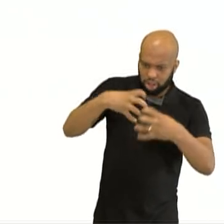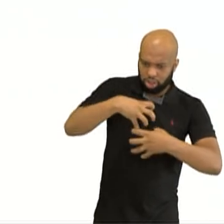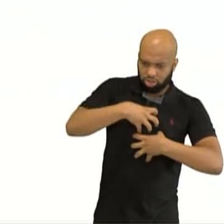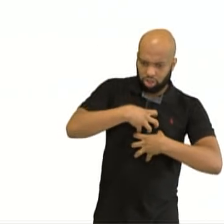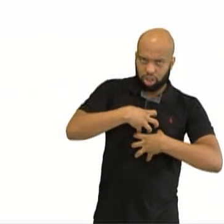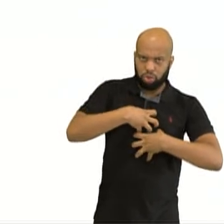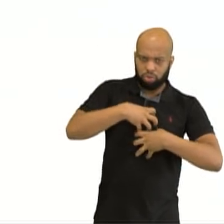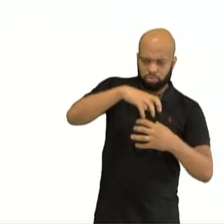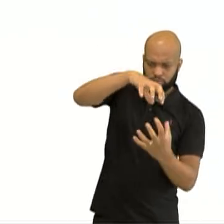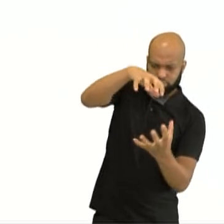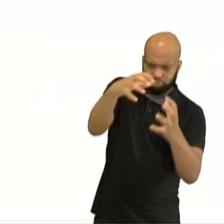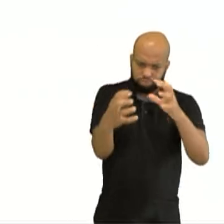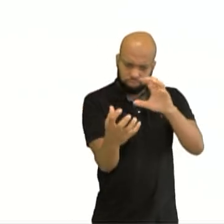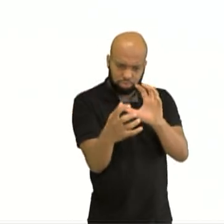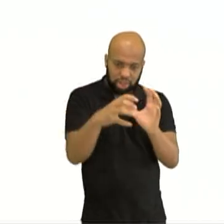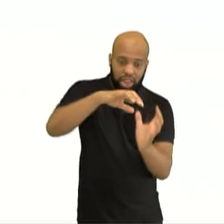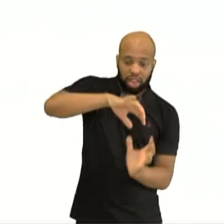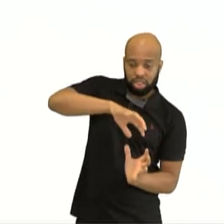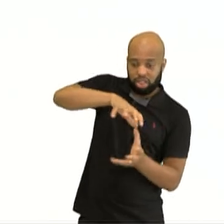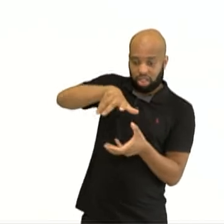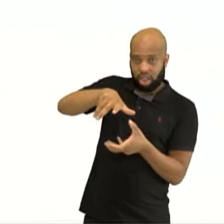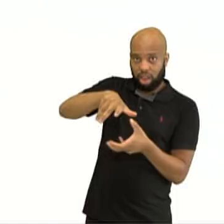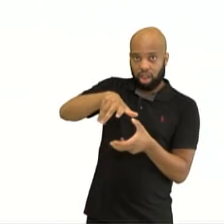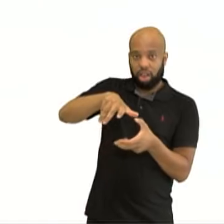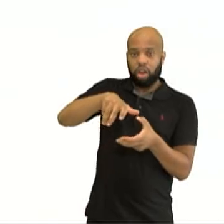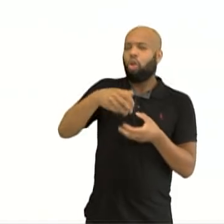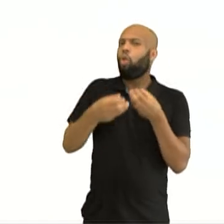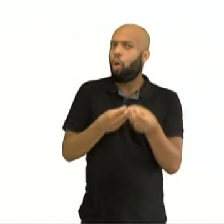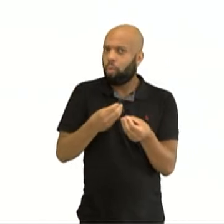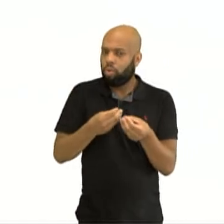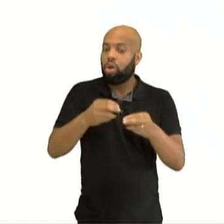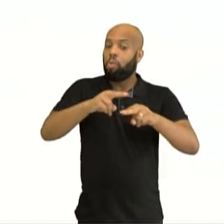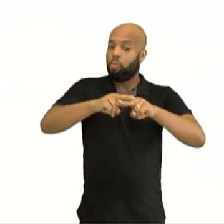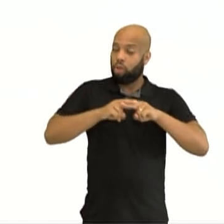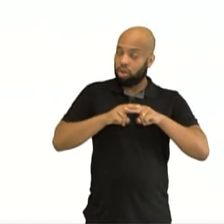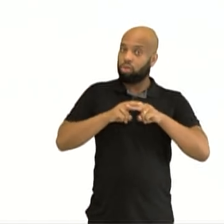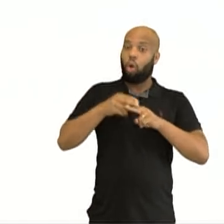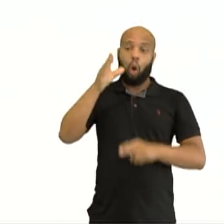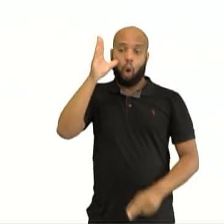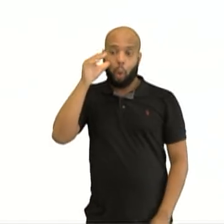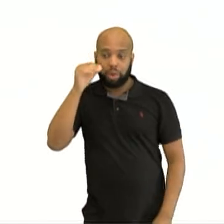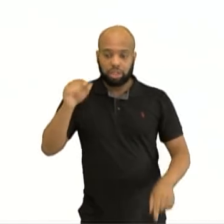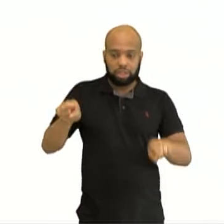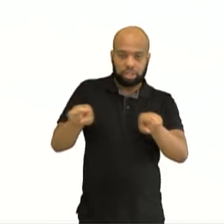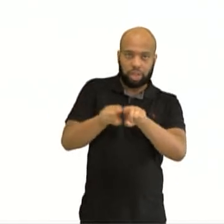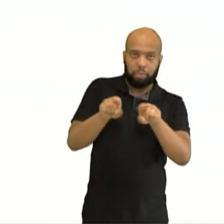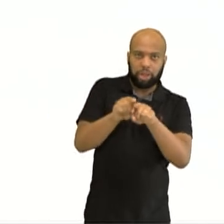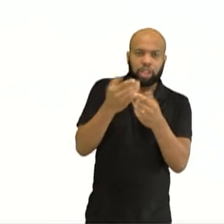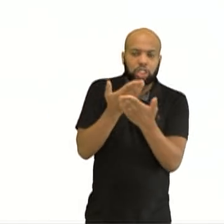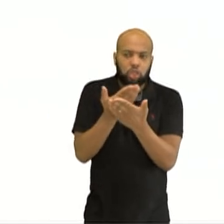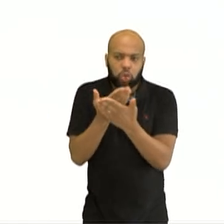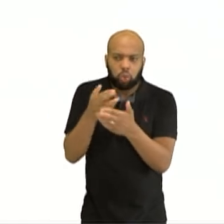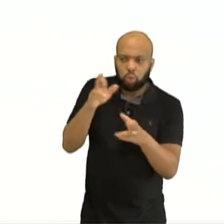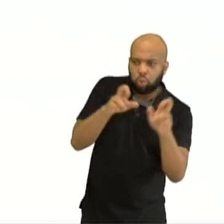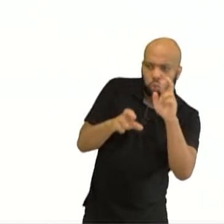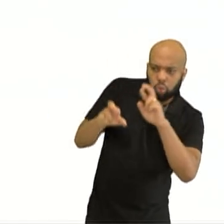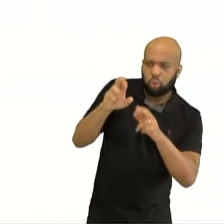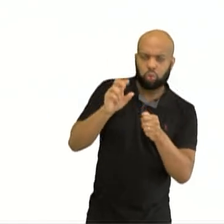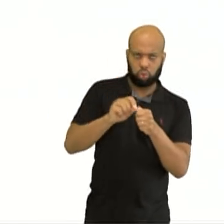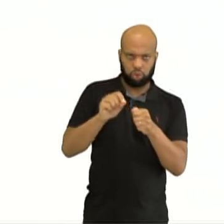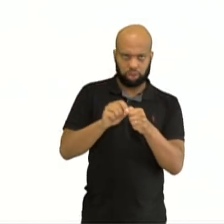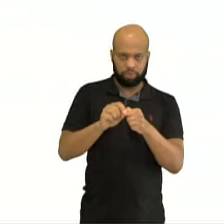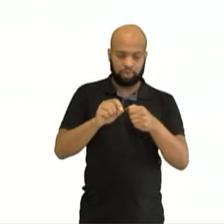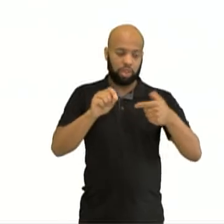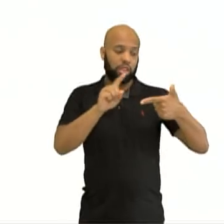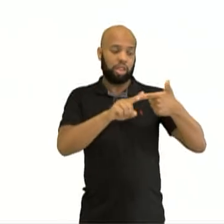das observações e dos estudos realizados. O segundo objetivo é explicar alguns fatos